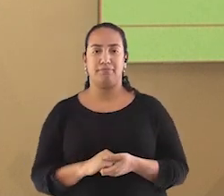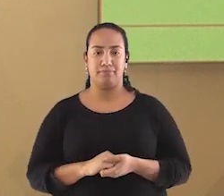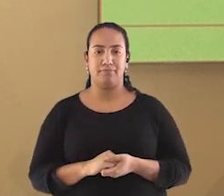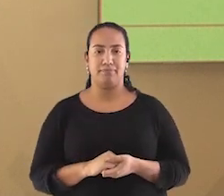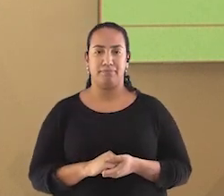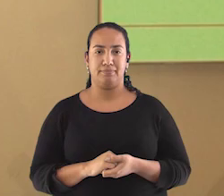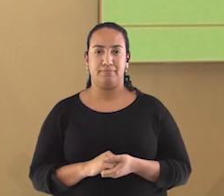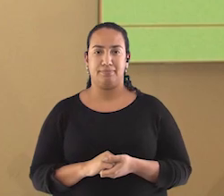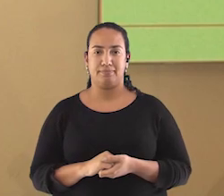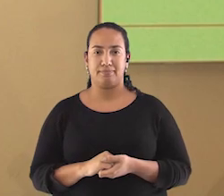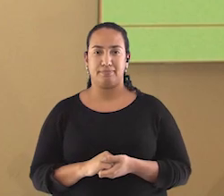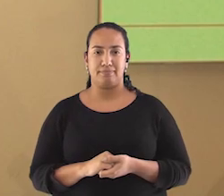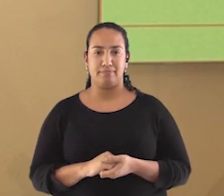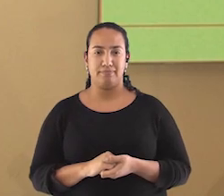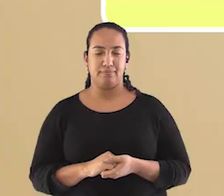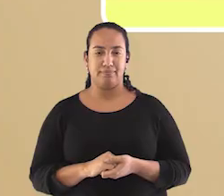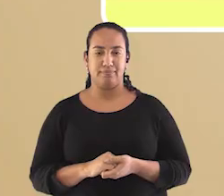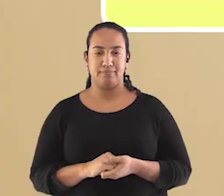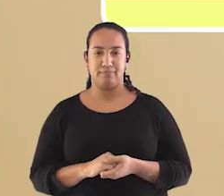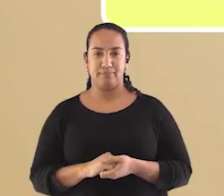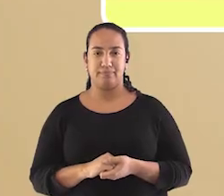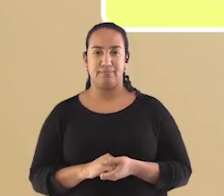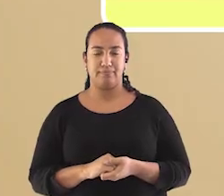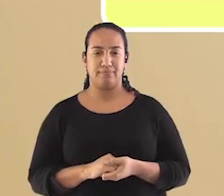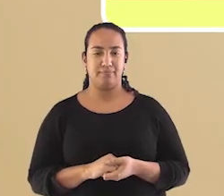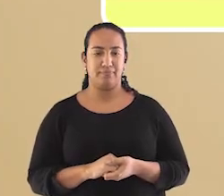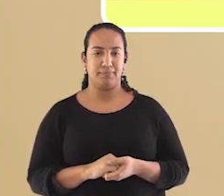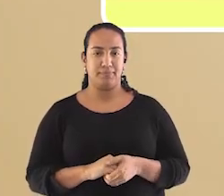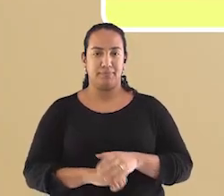C, Roma e Babilônia.